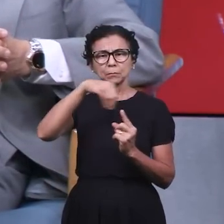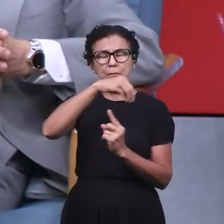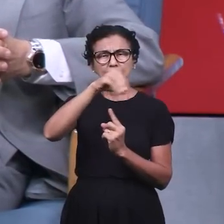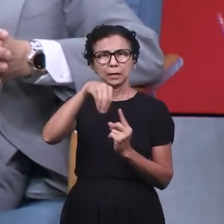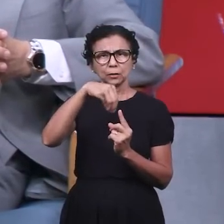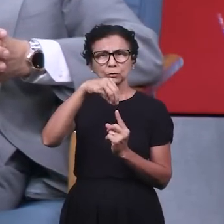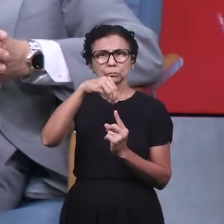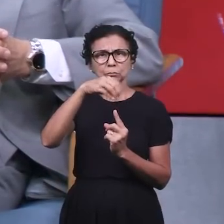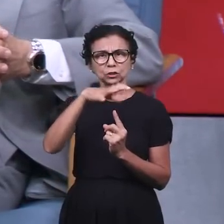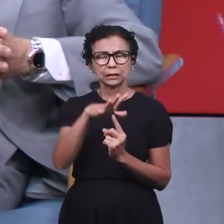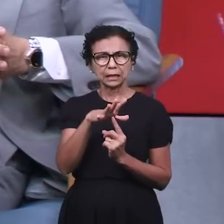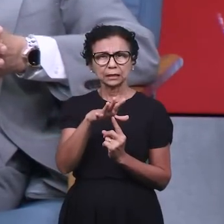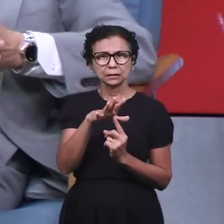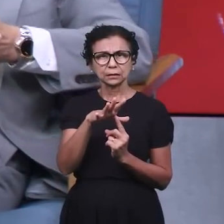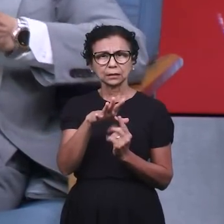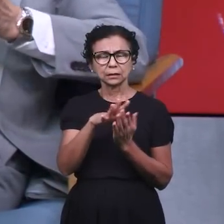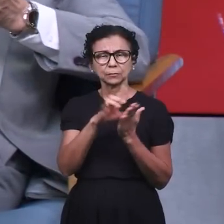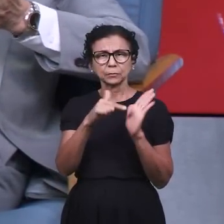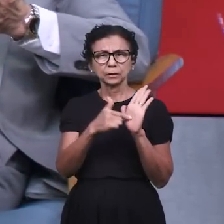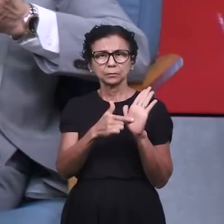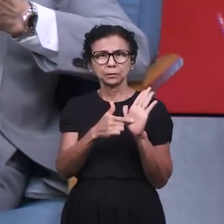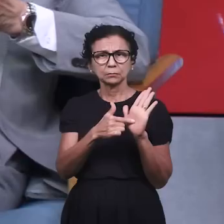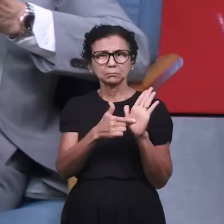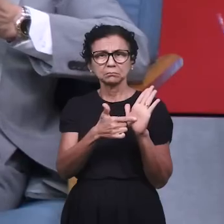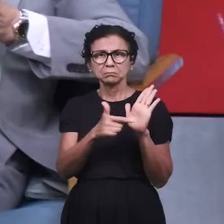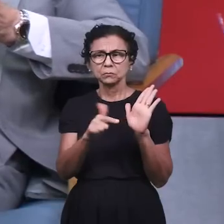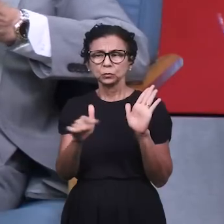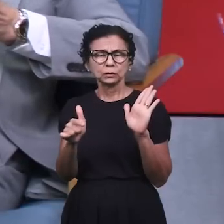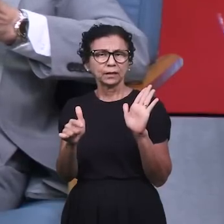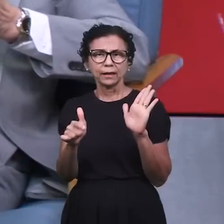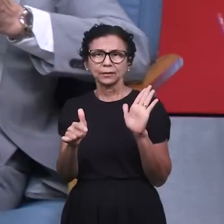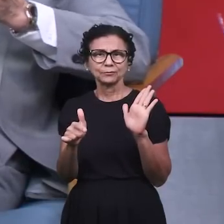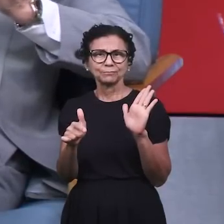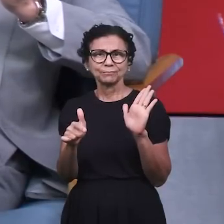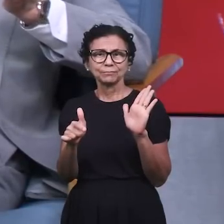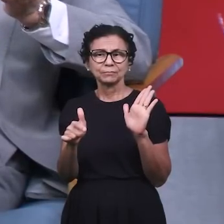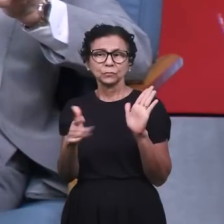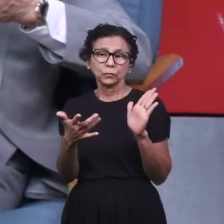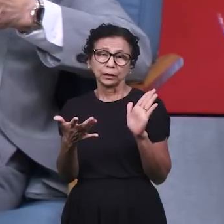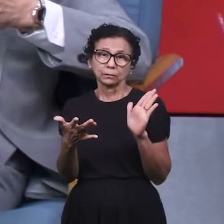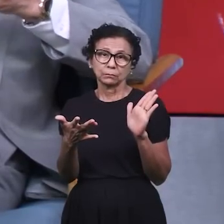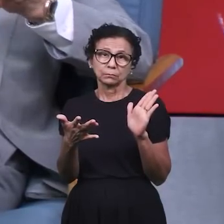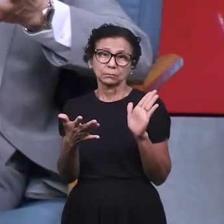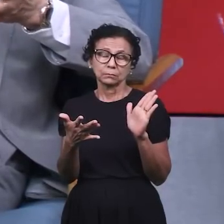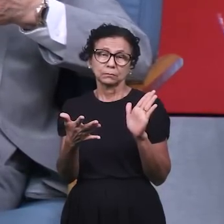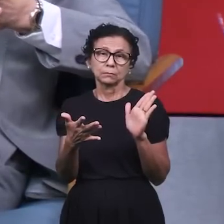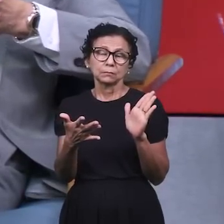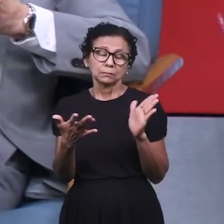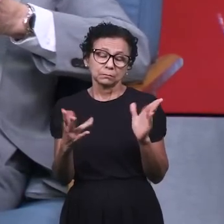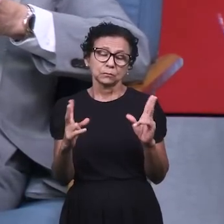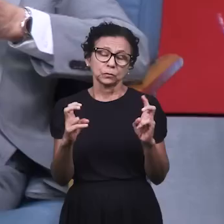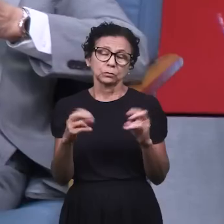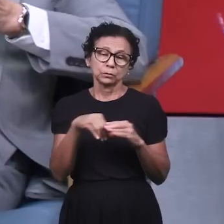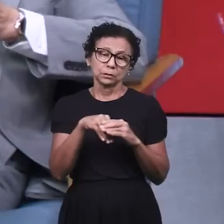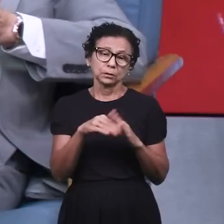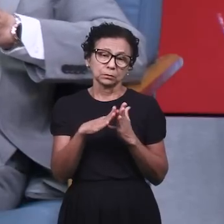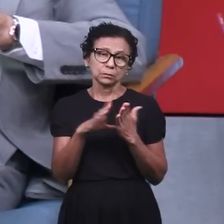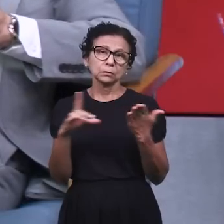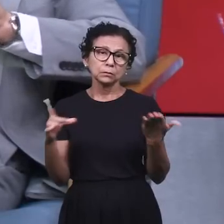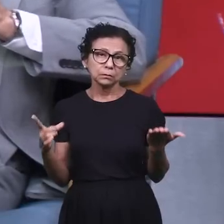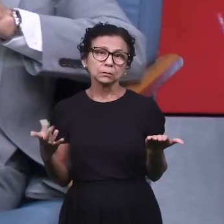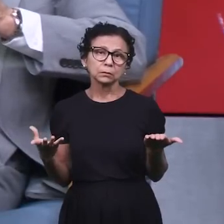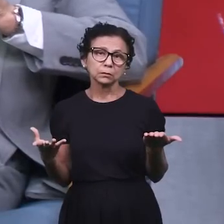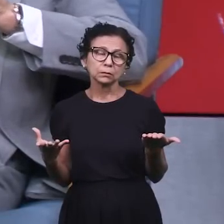não está na Bíblia. Mas nós estamos falando de um assunto que está dentro da Bíblia. Ou